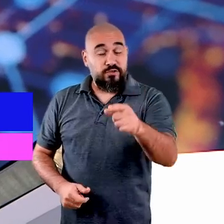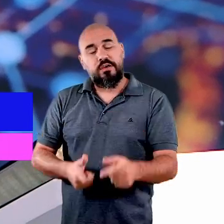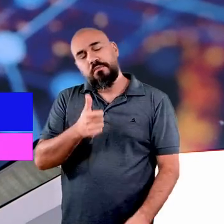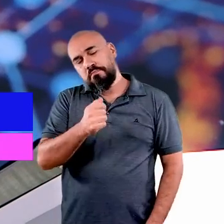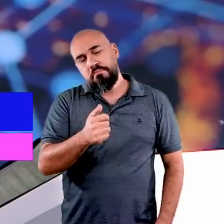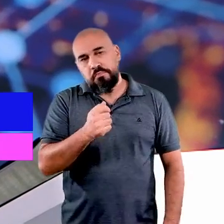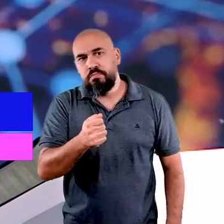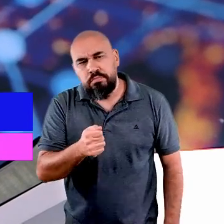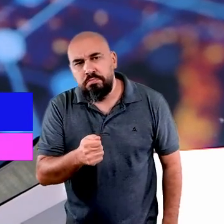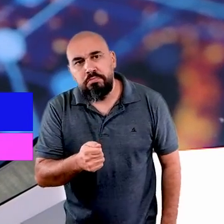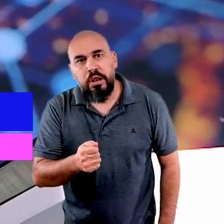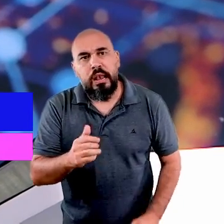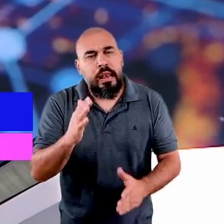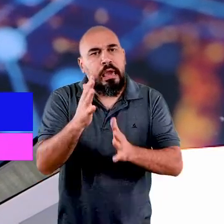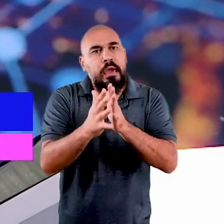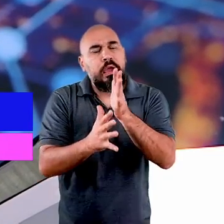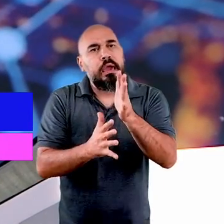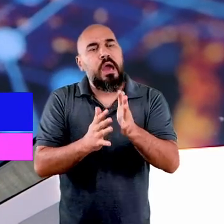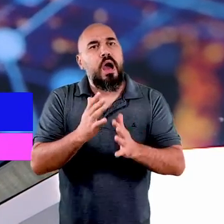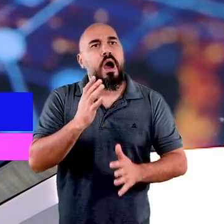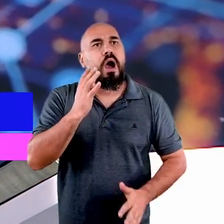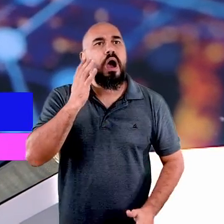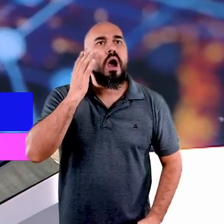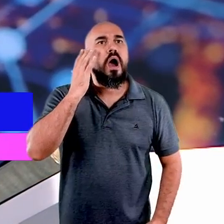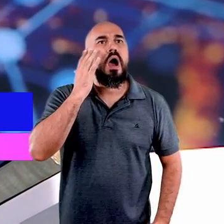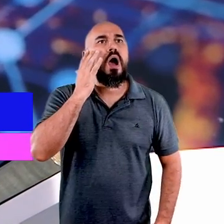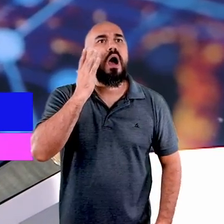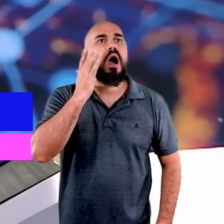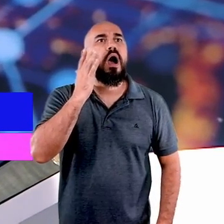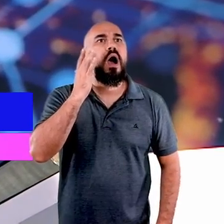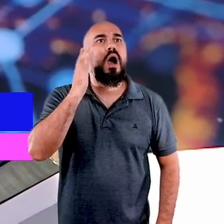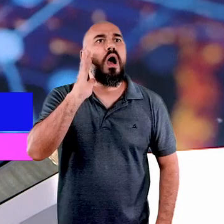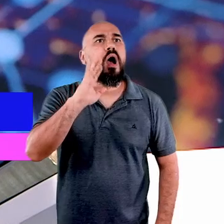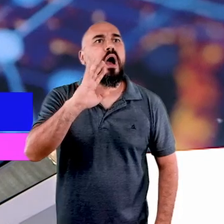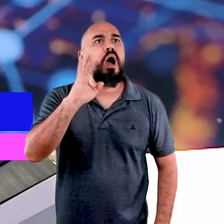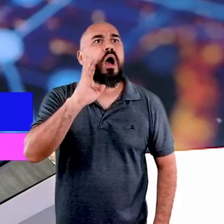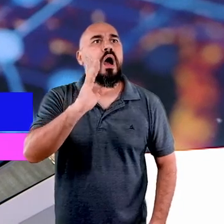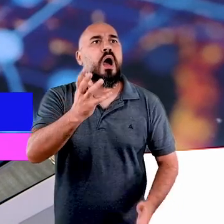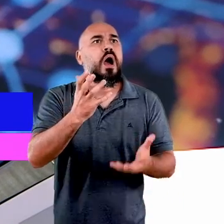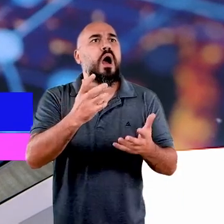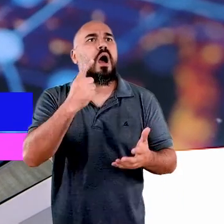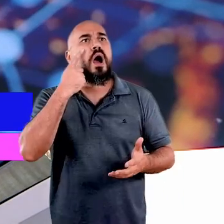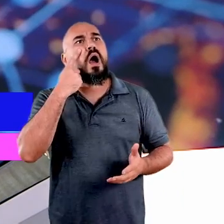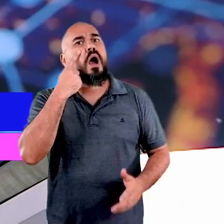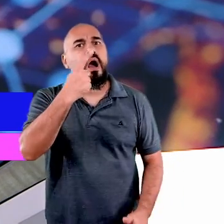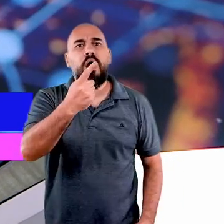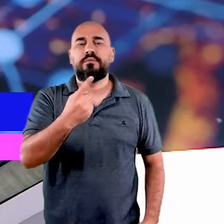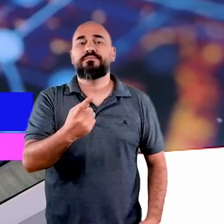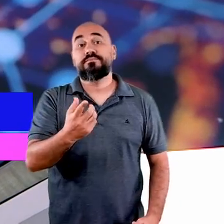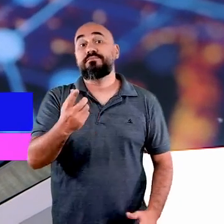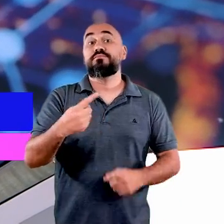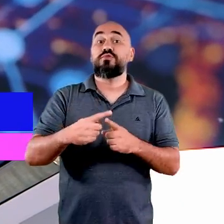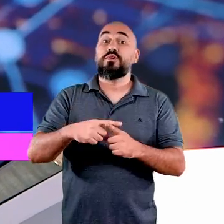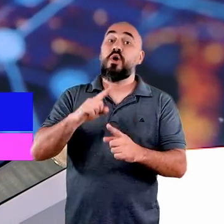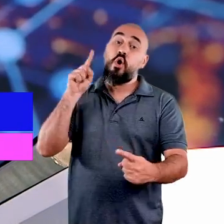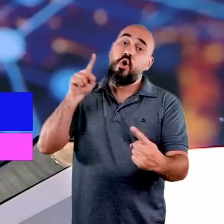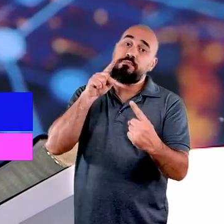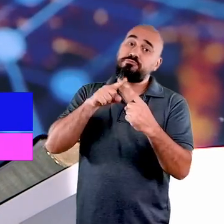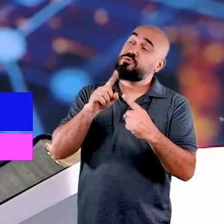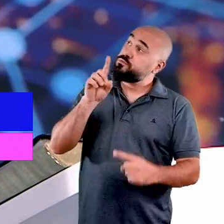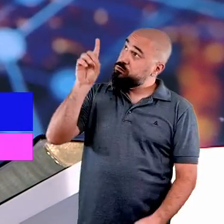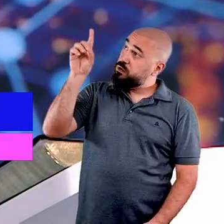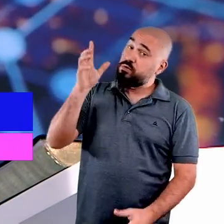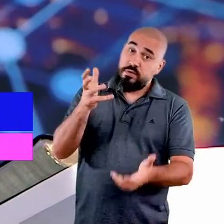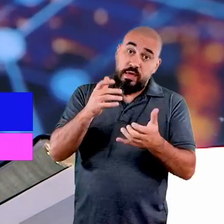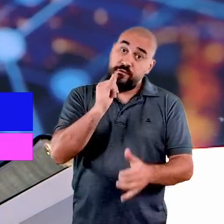no Novo Tempo, no Arena do Futuro, de maneira aleatória. Mas eu creio que Deus marcou esse encontro, porque Ele tinha algo para